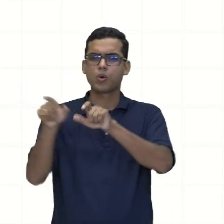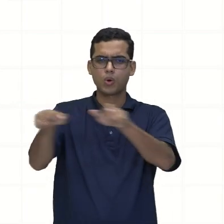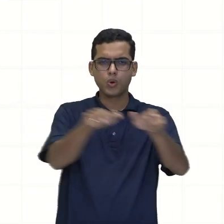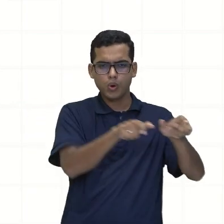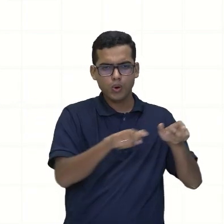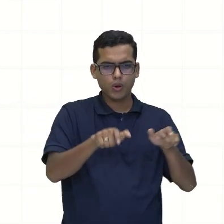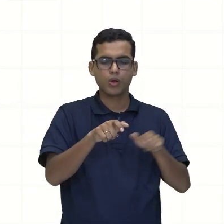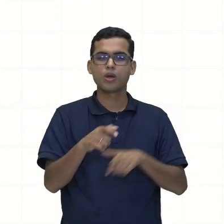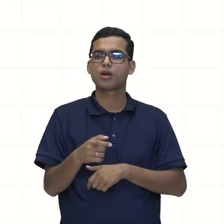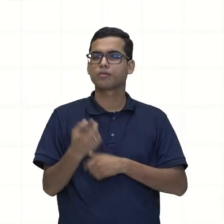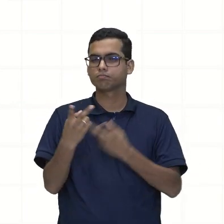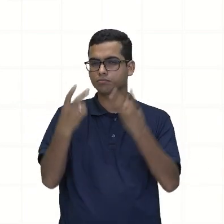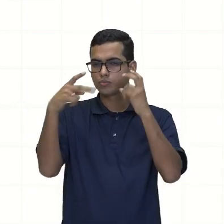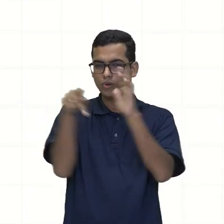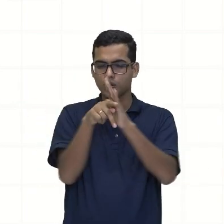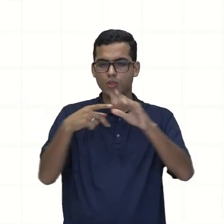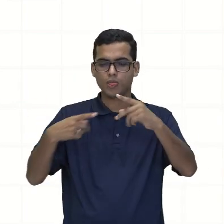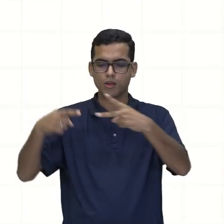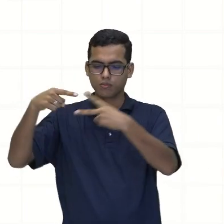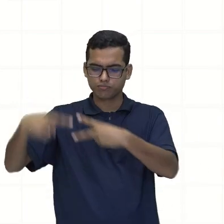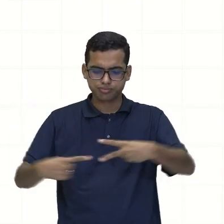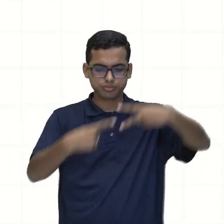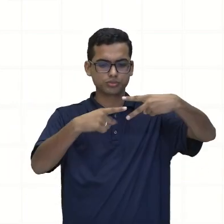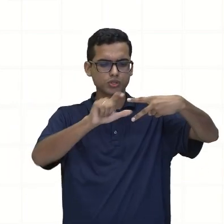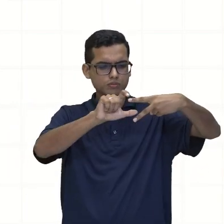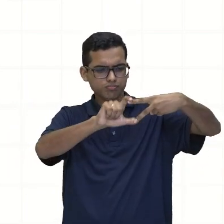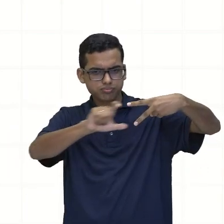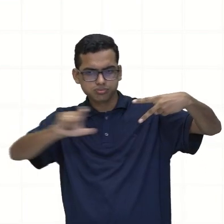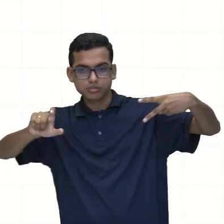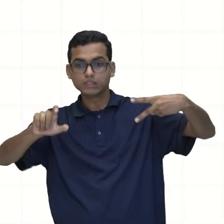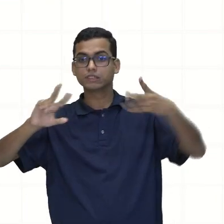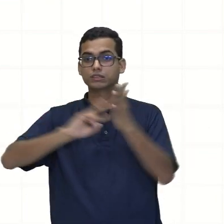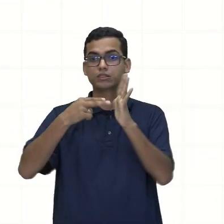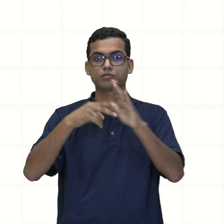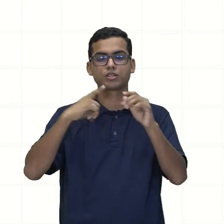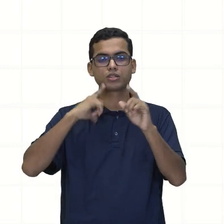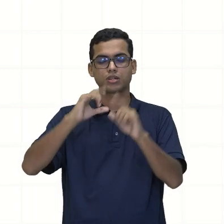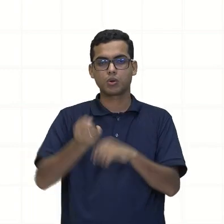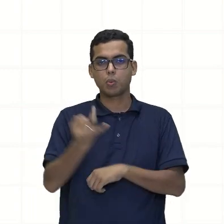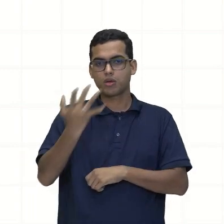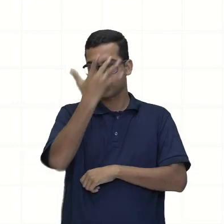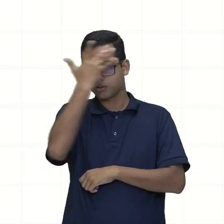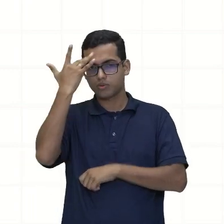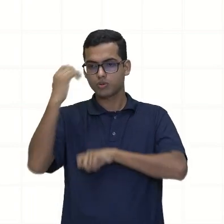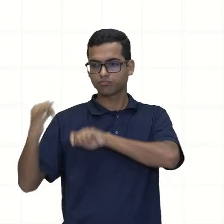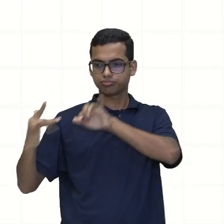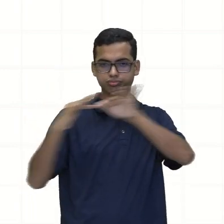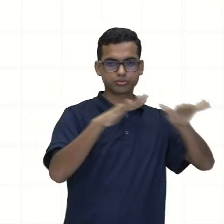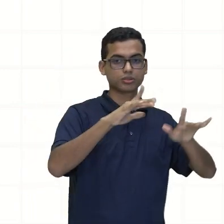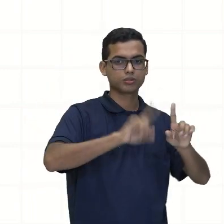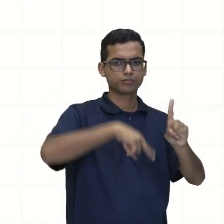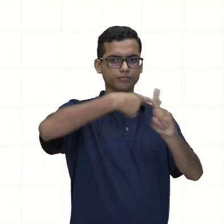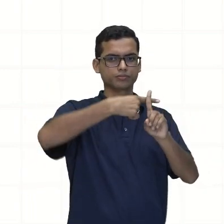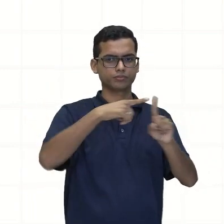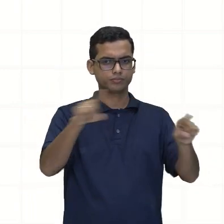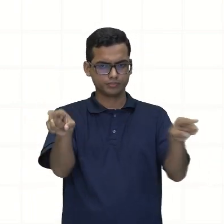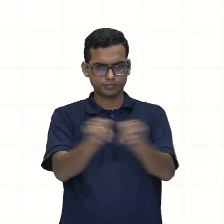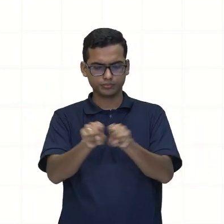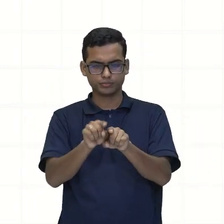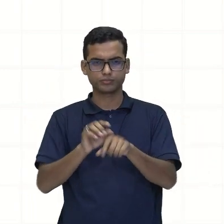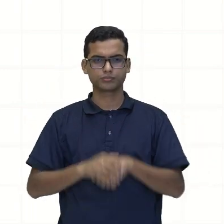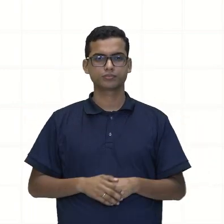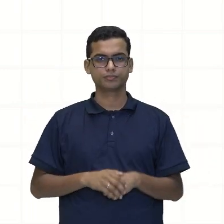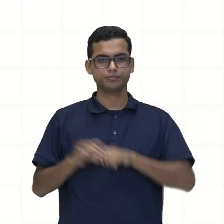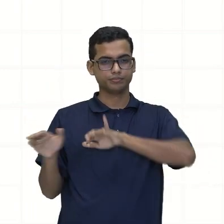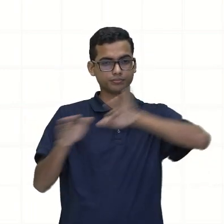grossa a seta, quer dizer que o fluxo é maior. E aí a gente observa aí o próximo mapa, que